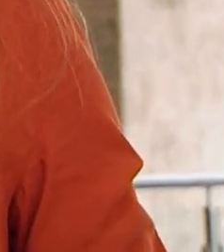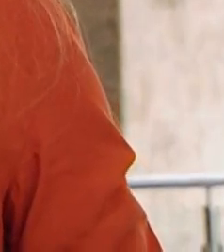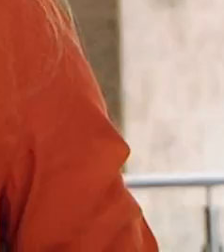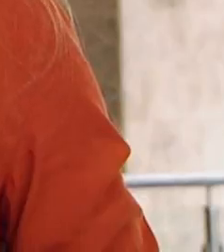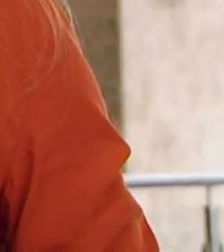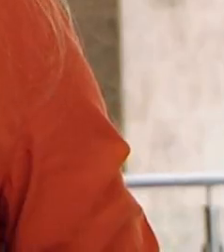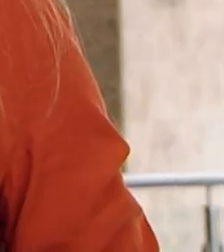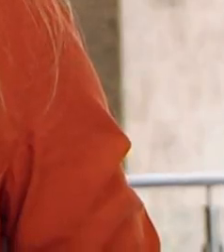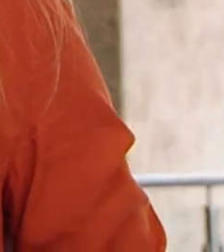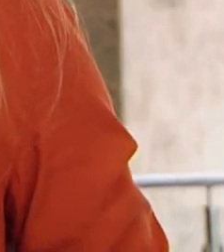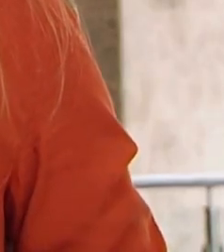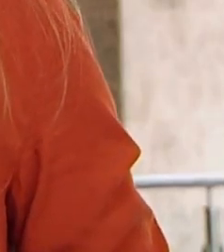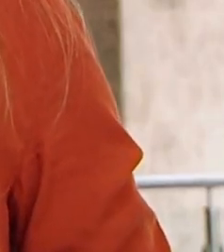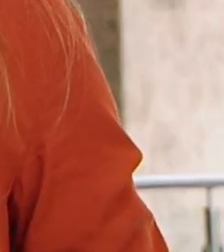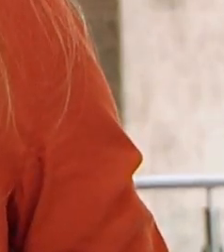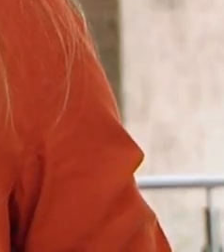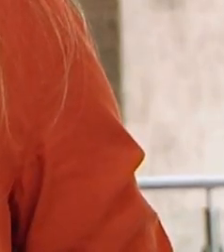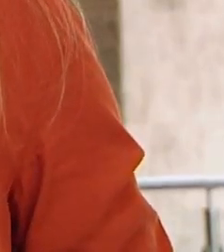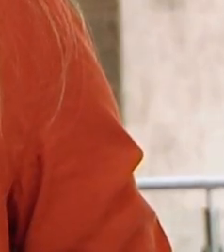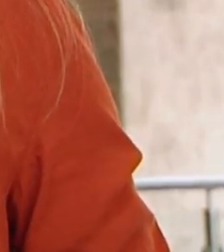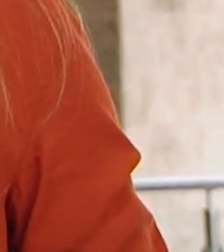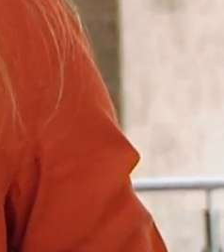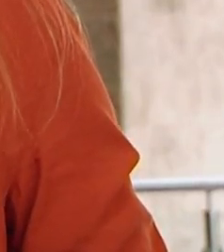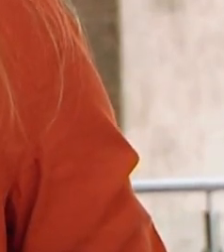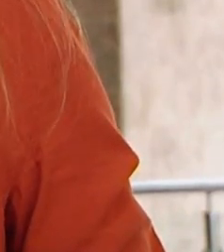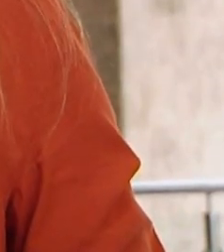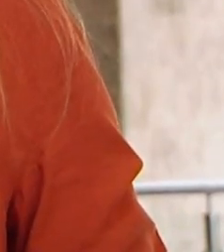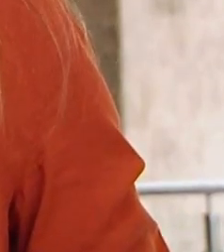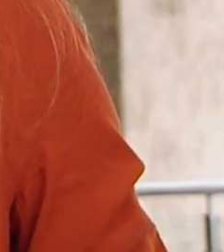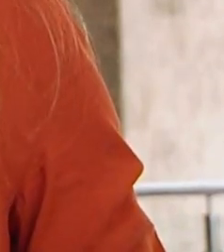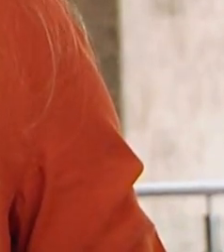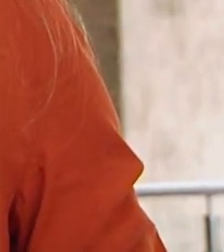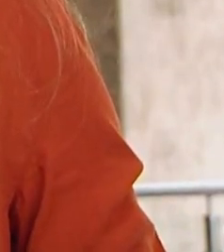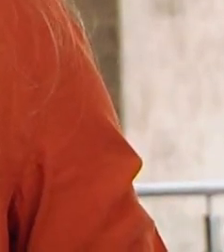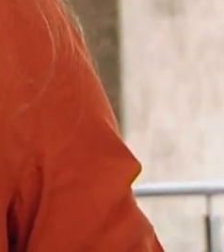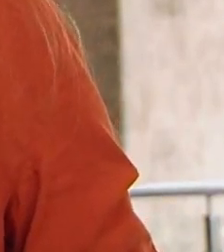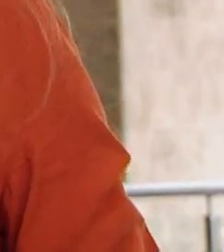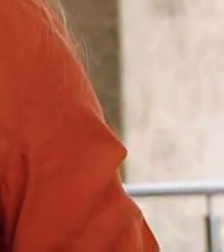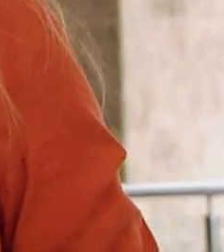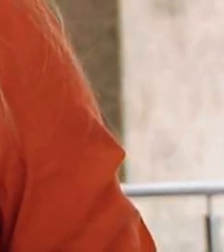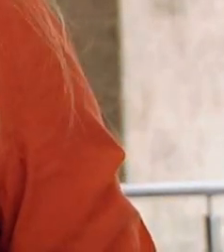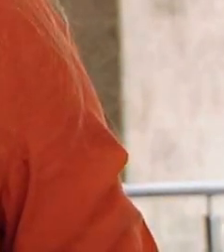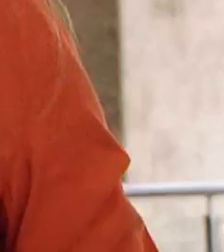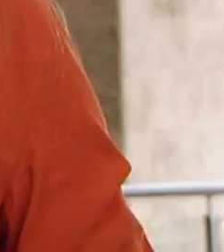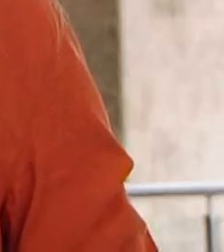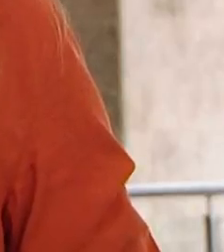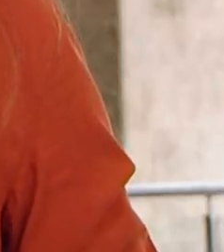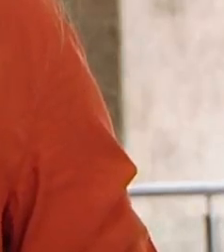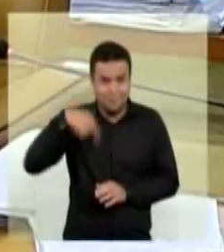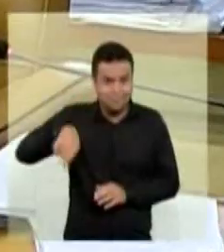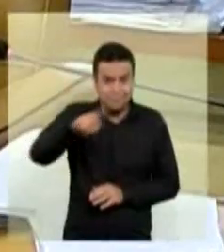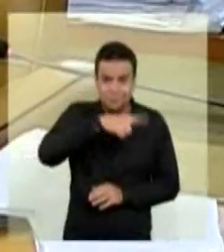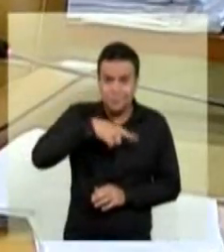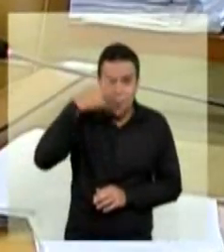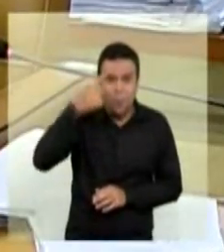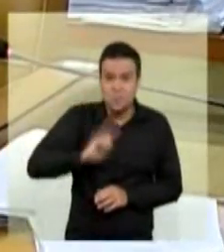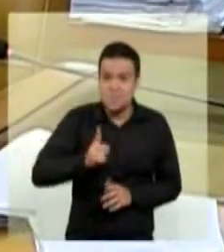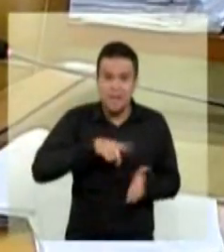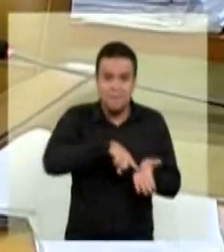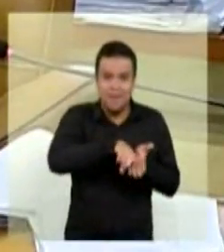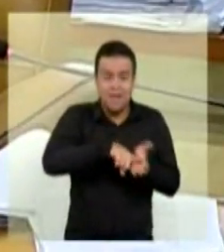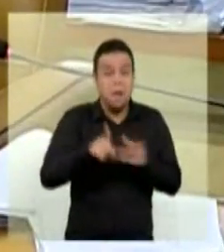caso não tem conexão com o esquema de corrupção investigado na Petrobras, foco da Lava Jato no Paraná. E